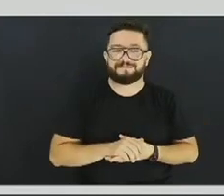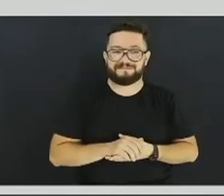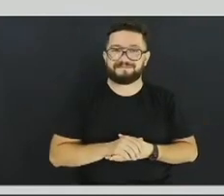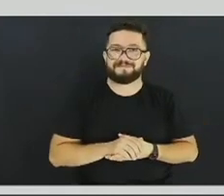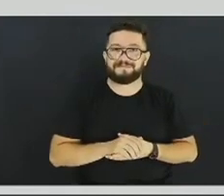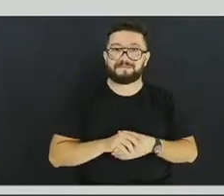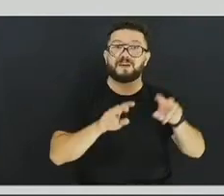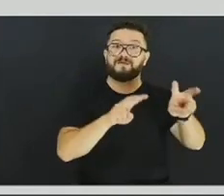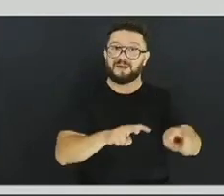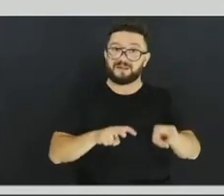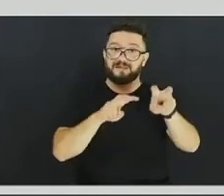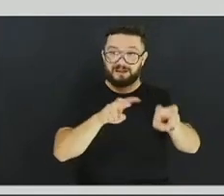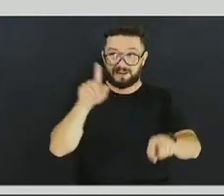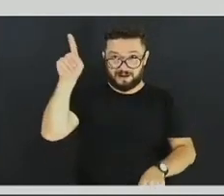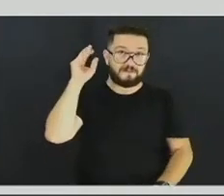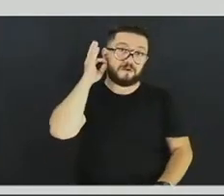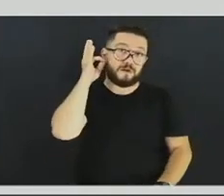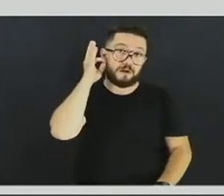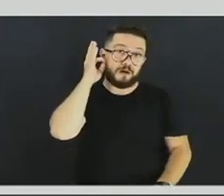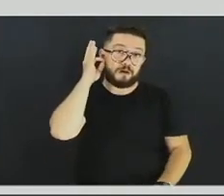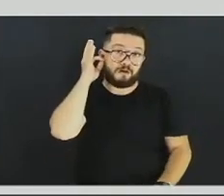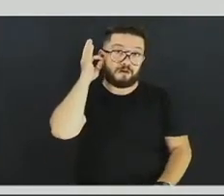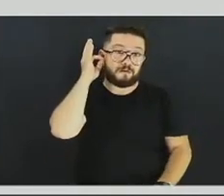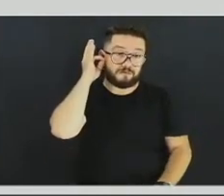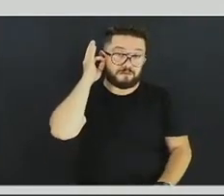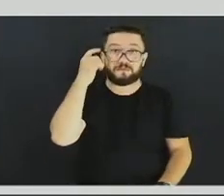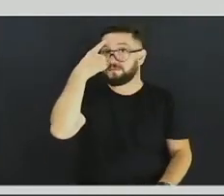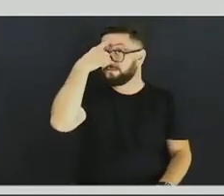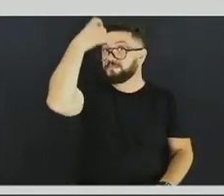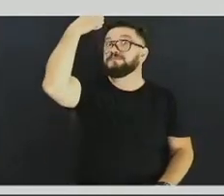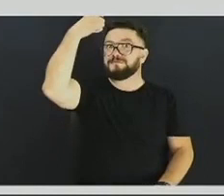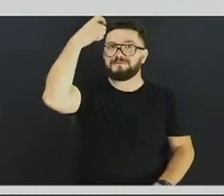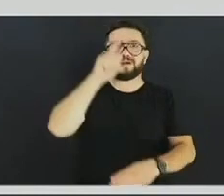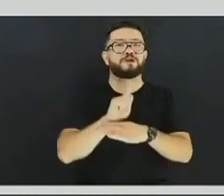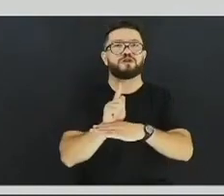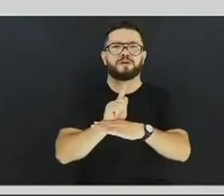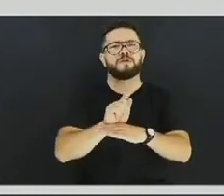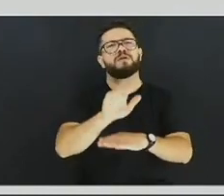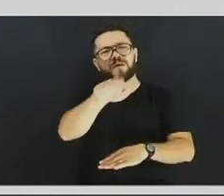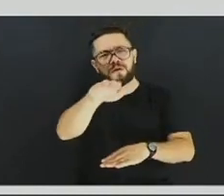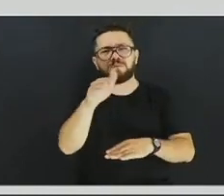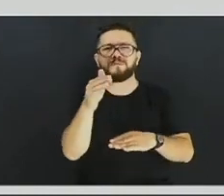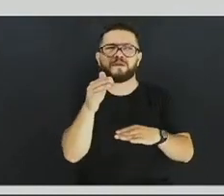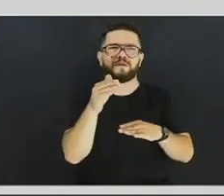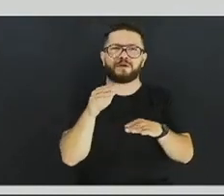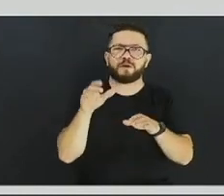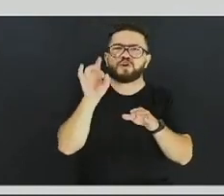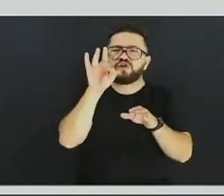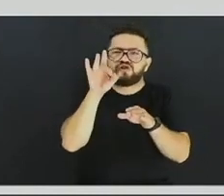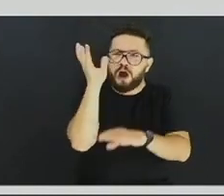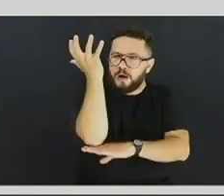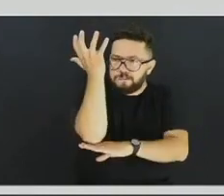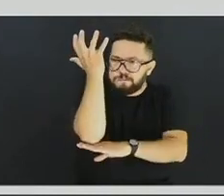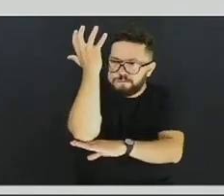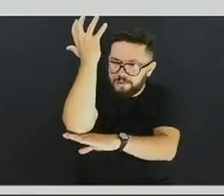perto de Ponta Grossa tinha e teve a ideia. O gerente, ó, vamos tirar umas faixas e vamos plantar uma linha. Vão lá, com